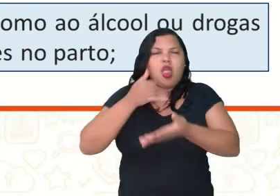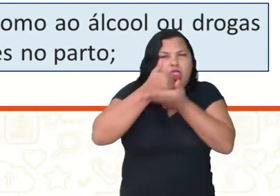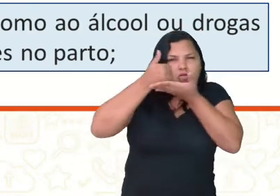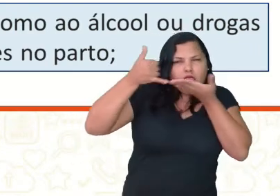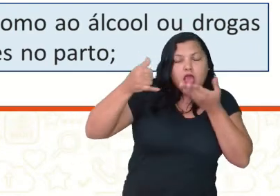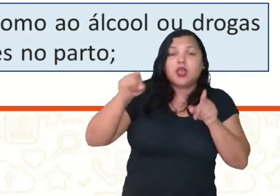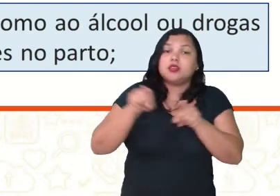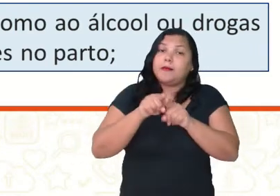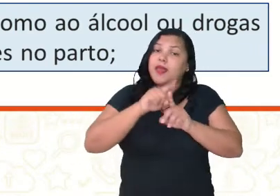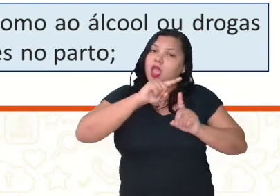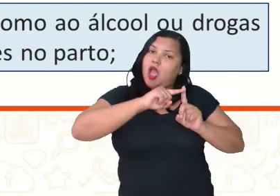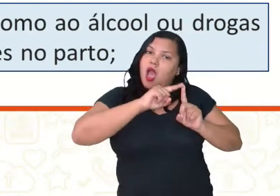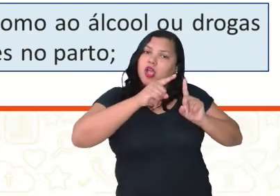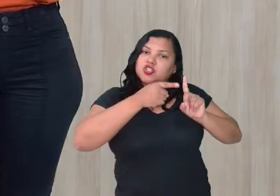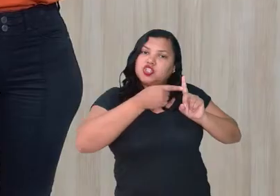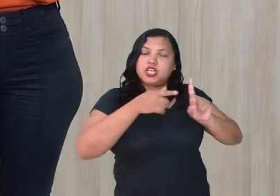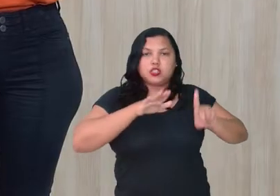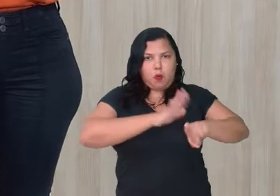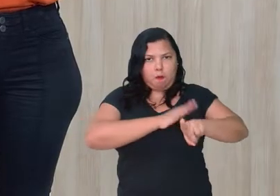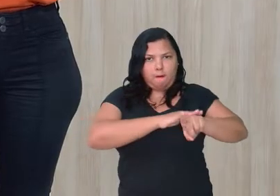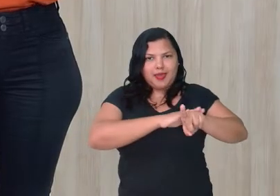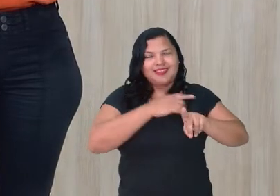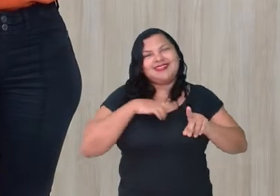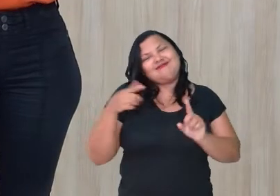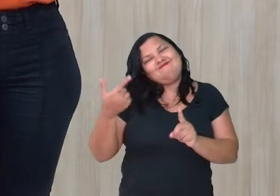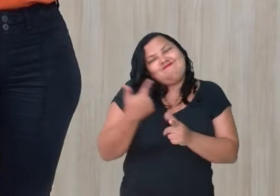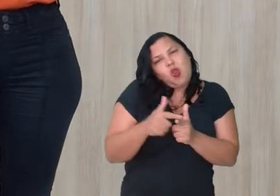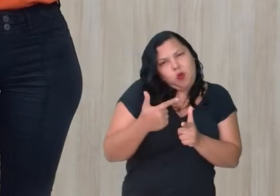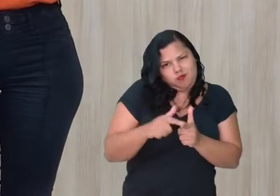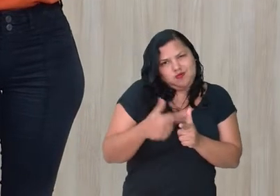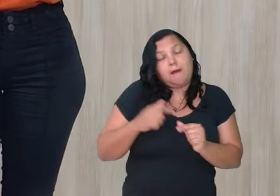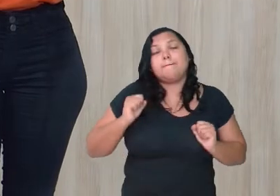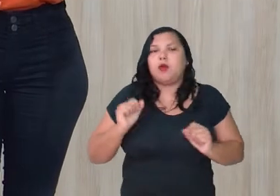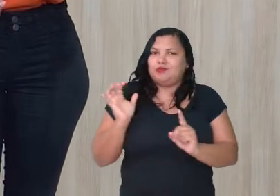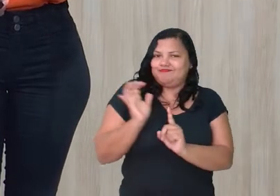Então, esses transtornos de aprendizagem, eles têm causas multifatoriais.